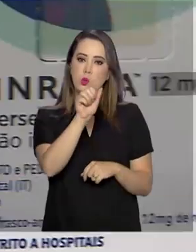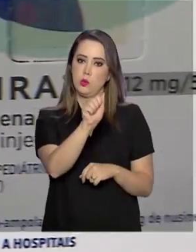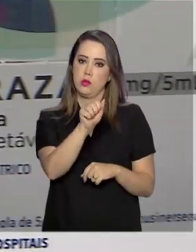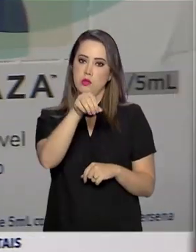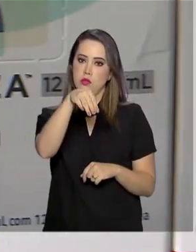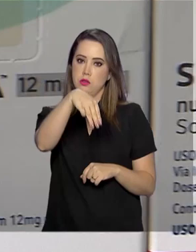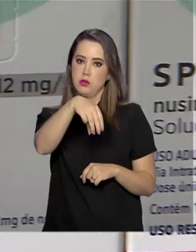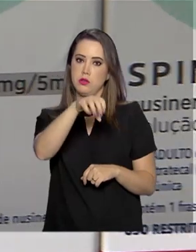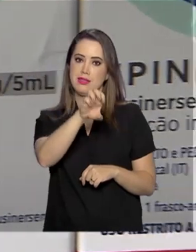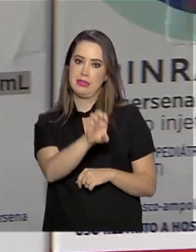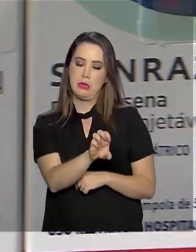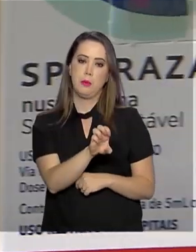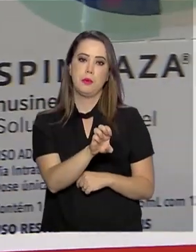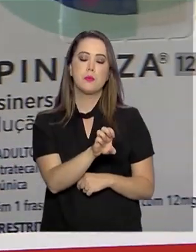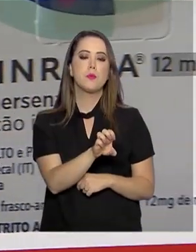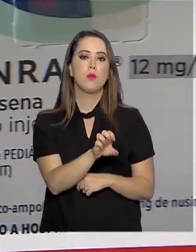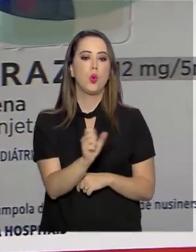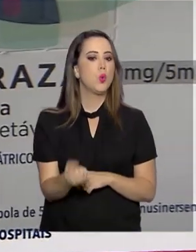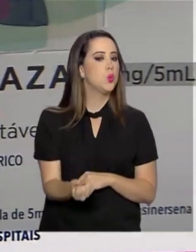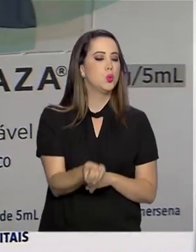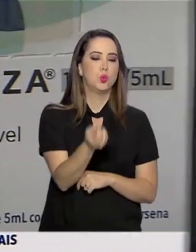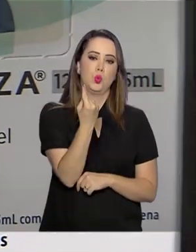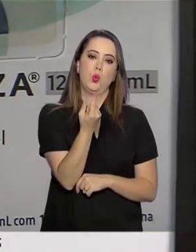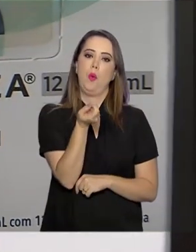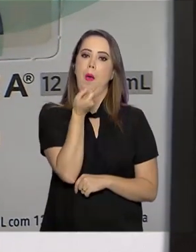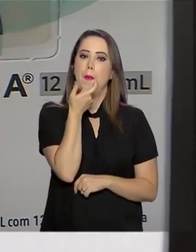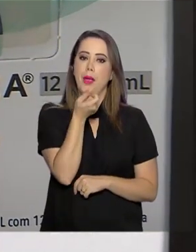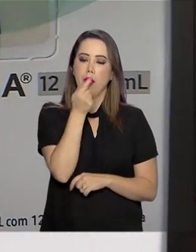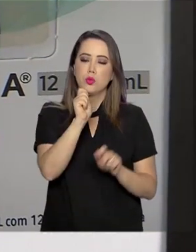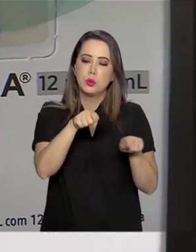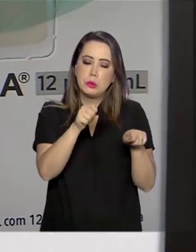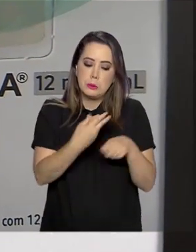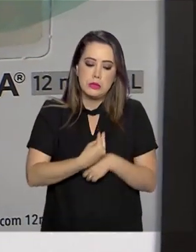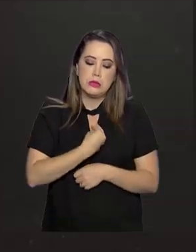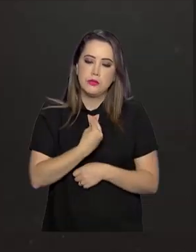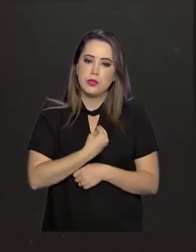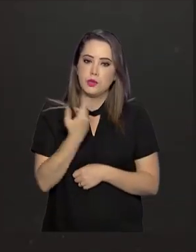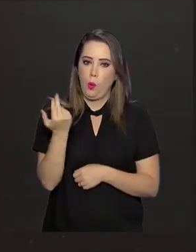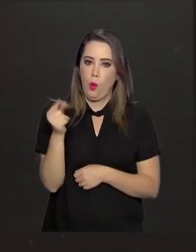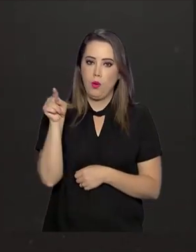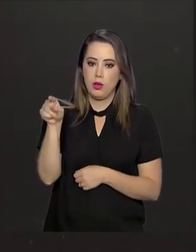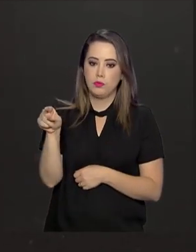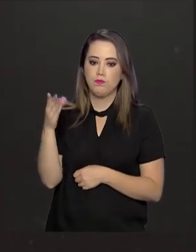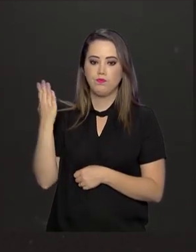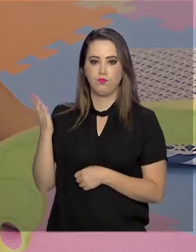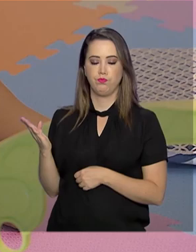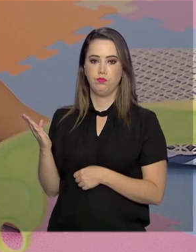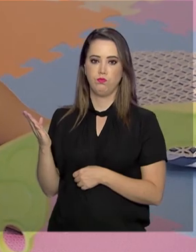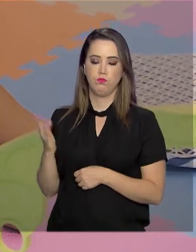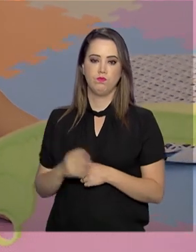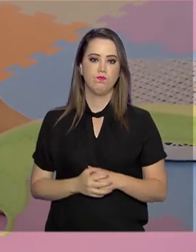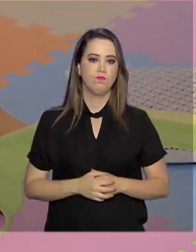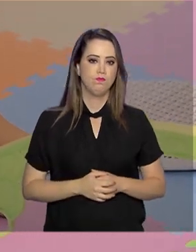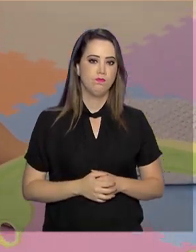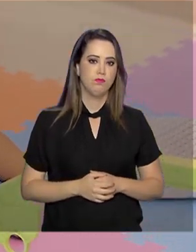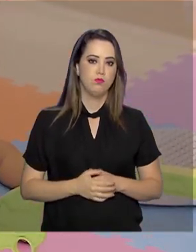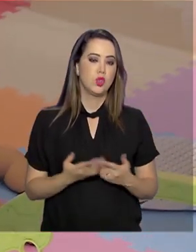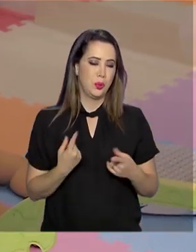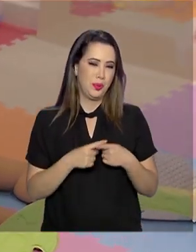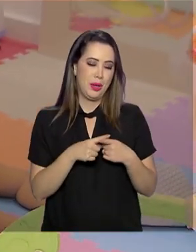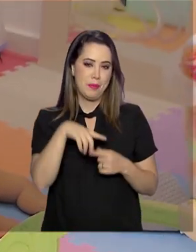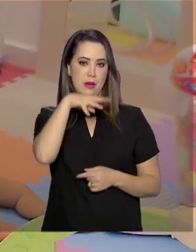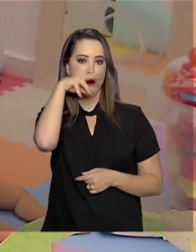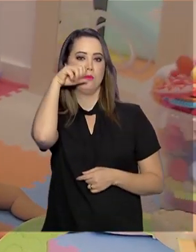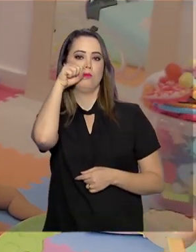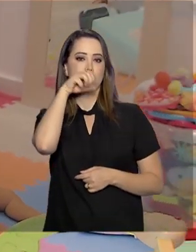para dar melhor qualidade de vida aos pacientes como marina é o isp rasa para respirar e se manteve